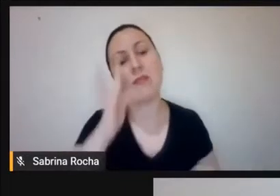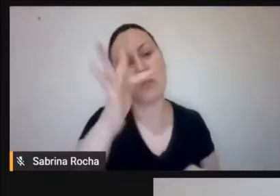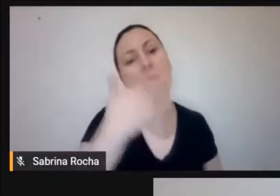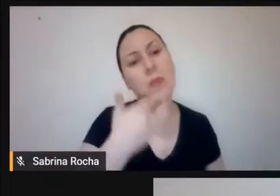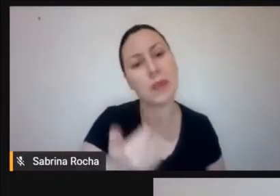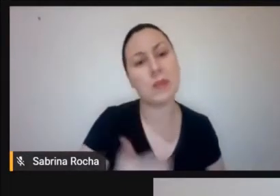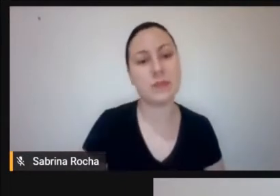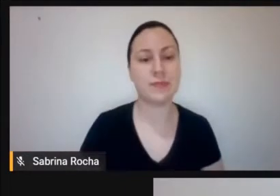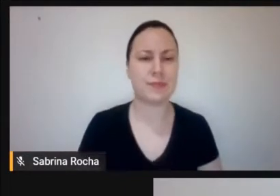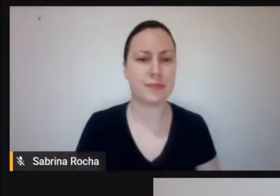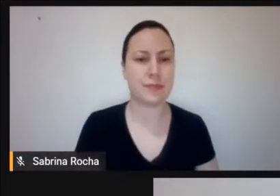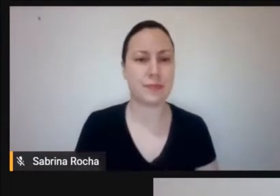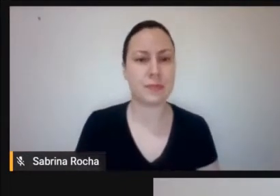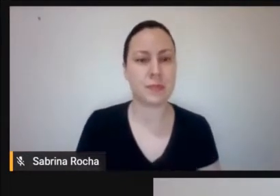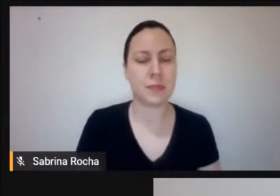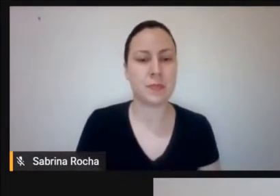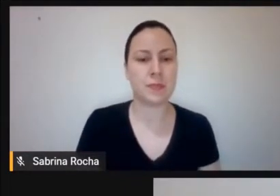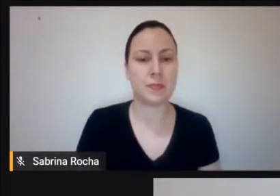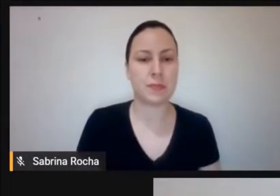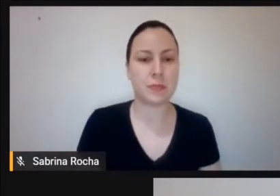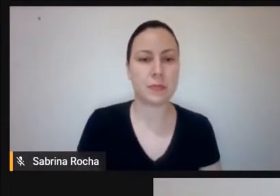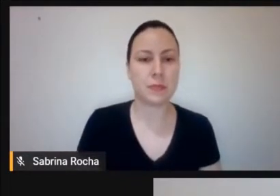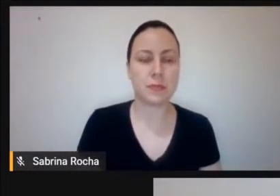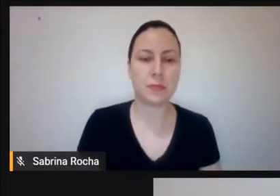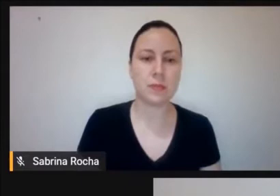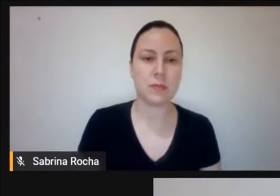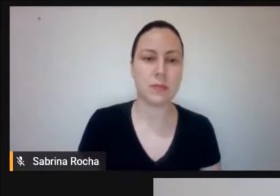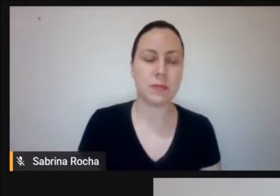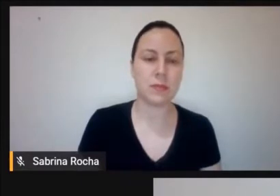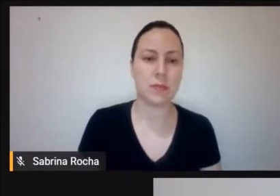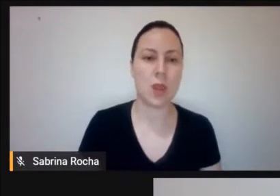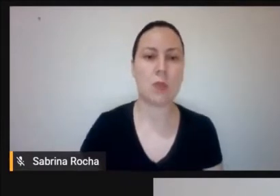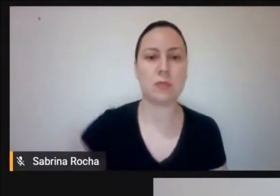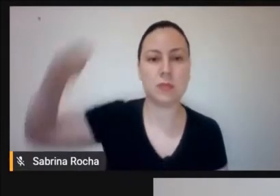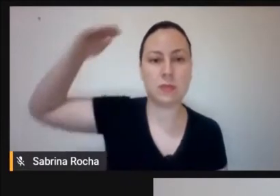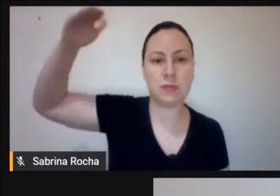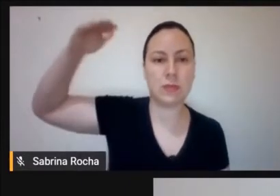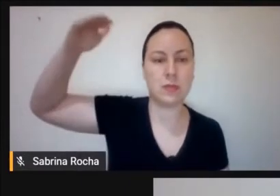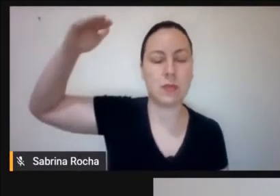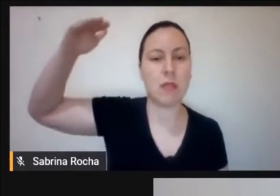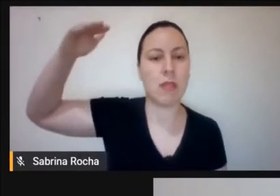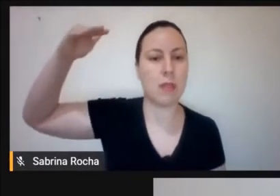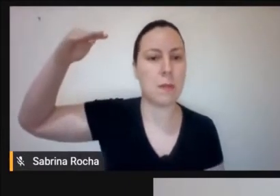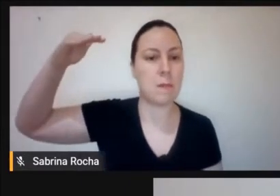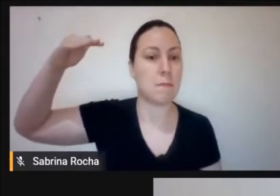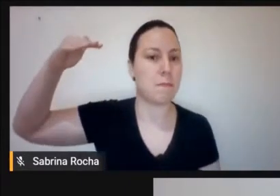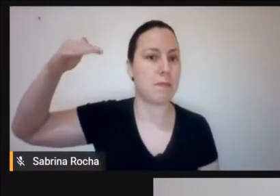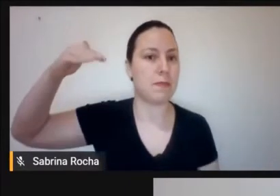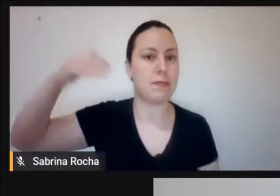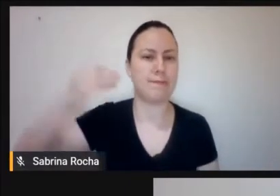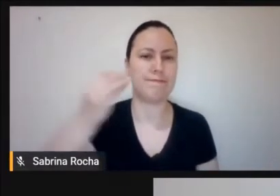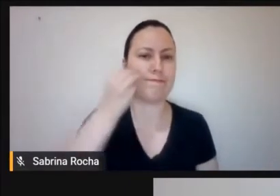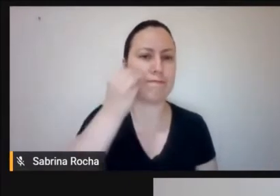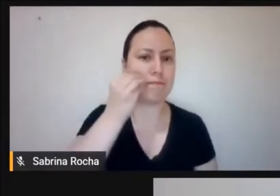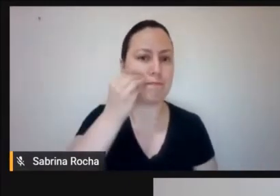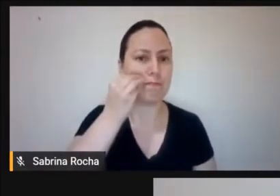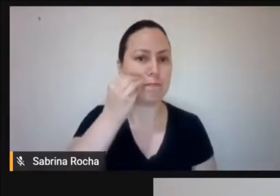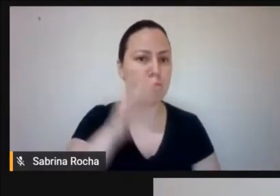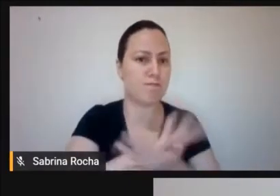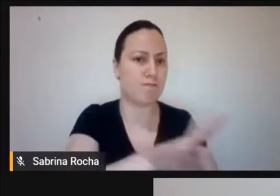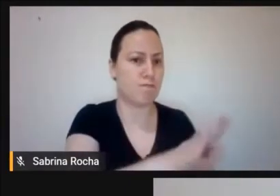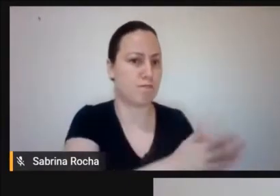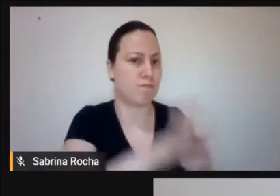Os adultos estão cerrando fileiras para não deixar isso acontecer. O mundo